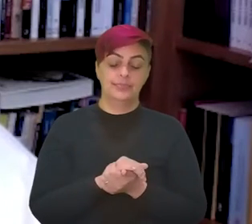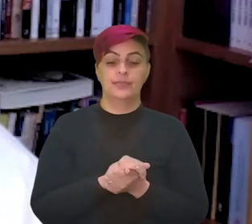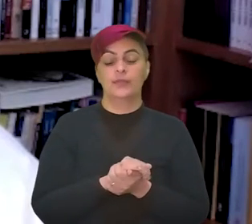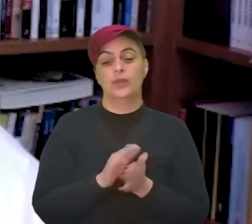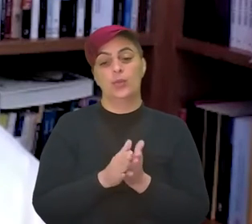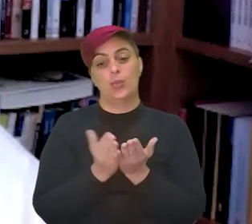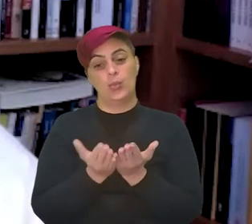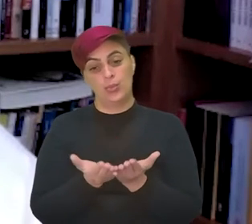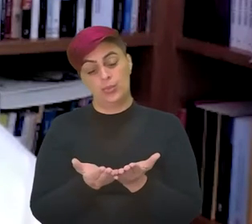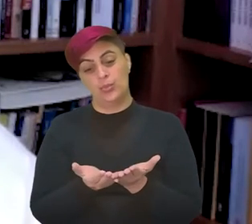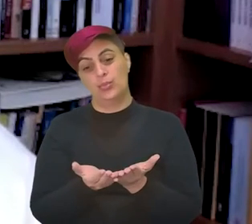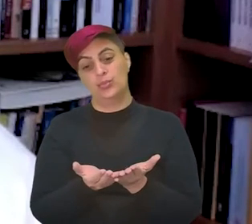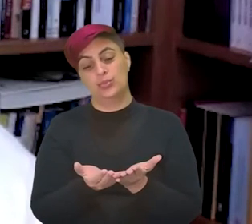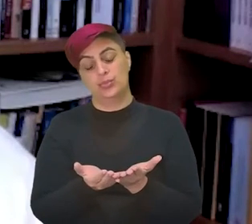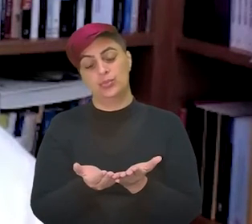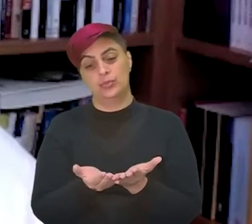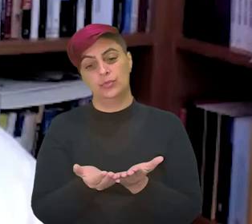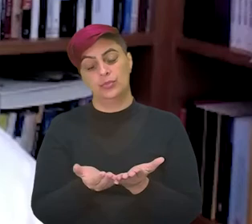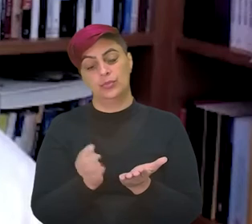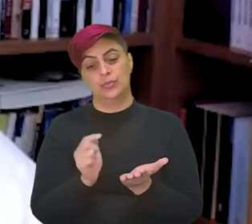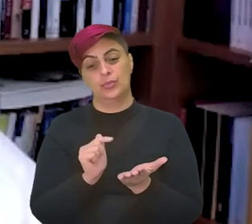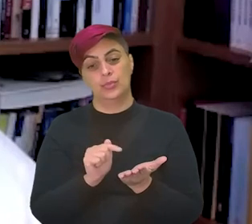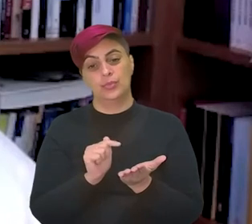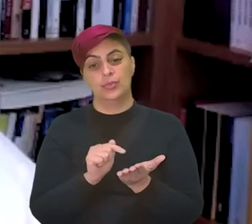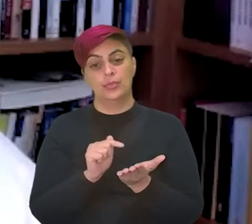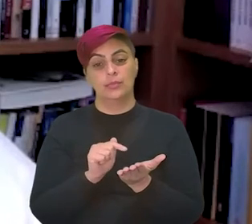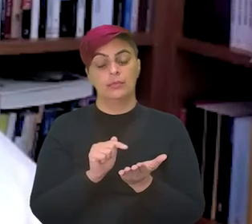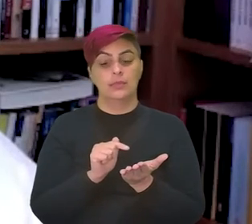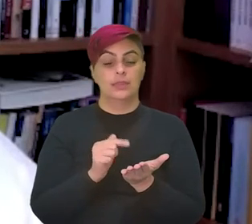E Argonautas tinha